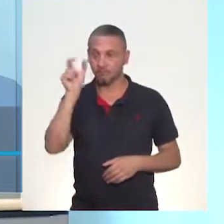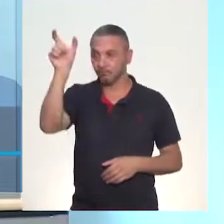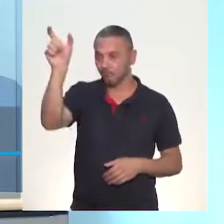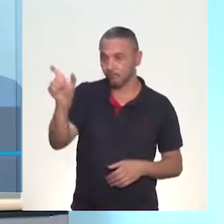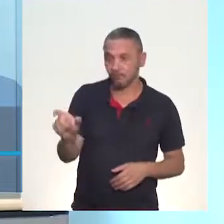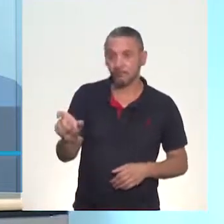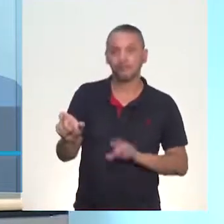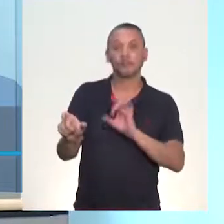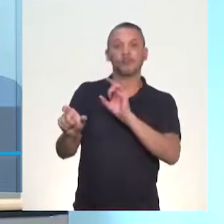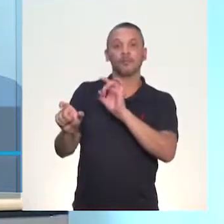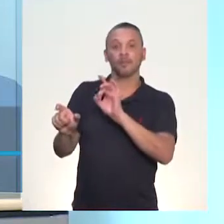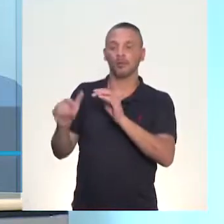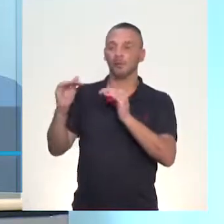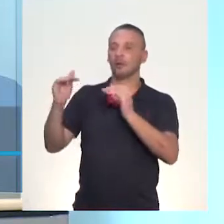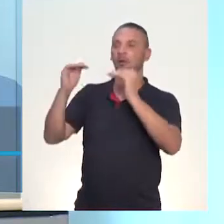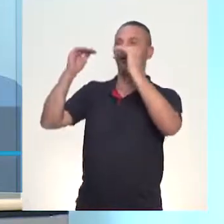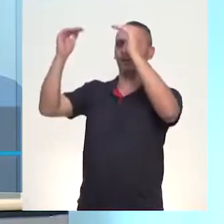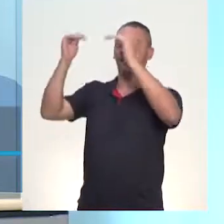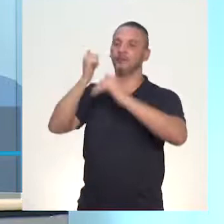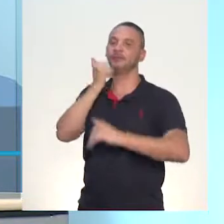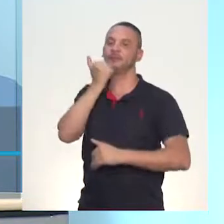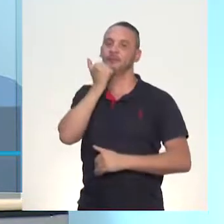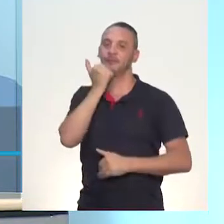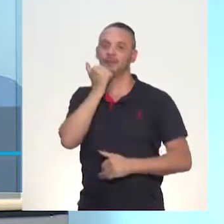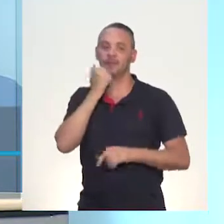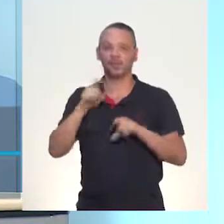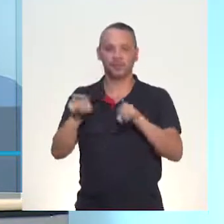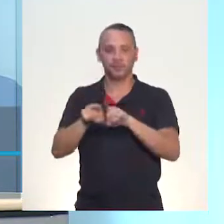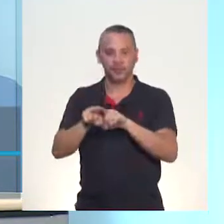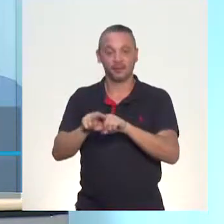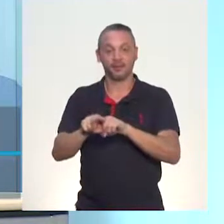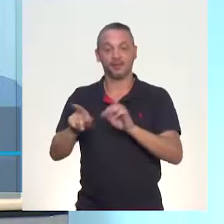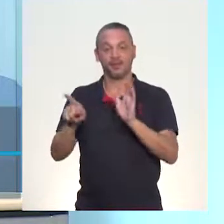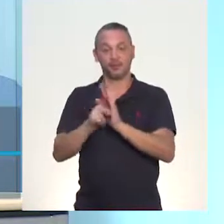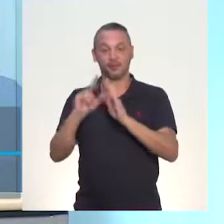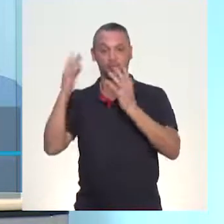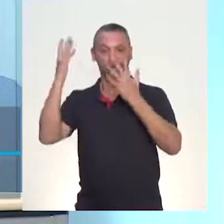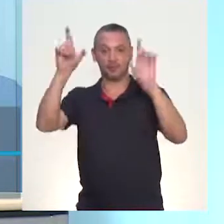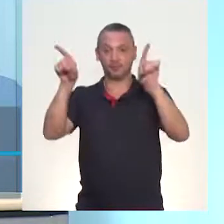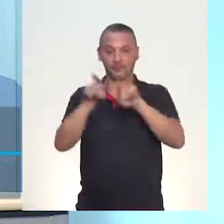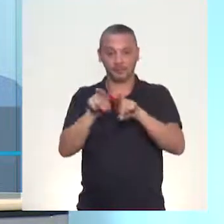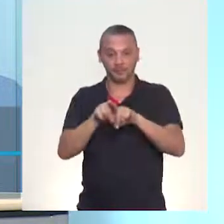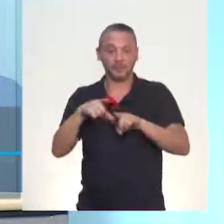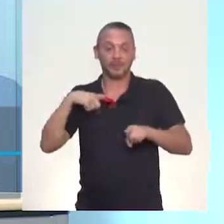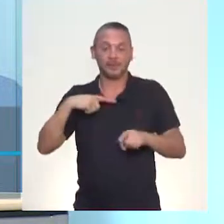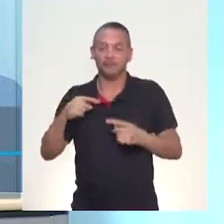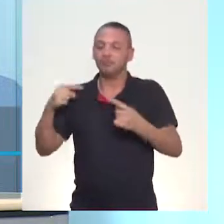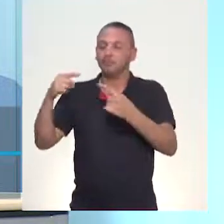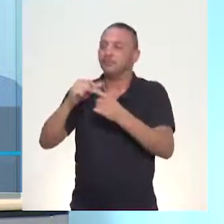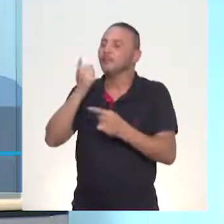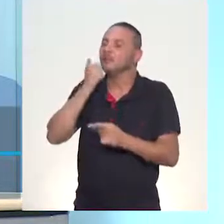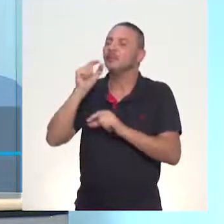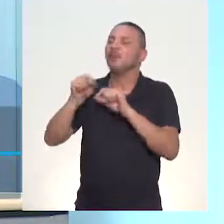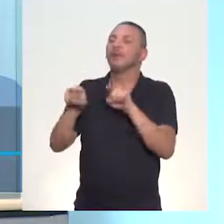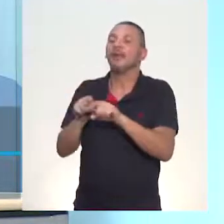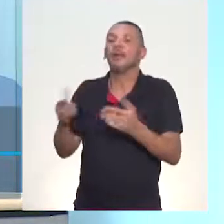apenas para endeusar a ciência, mas pensar na natureza da ciência, então do que consiste a ciência hoje, é algo que é importante até